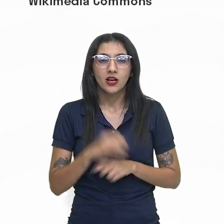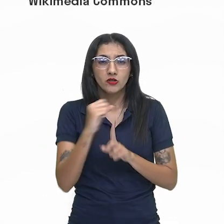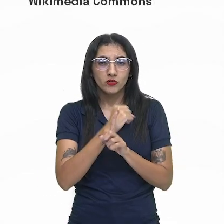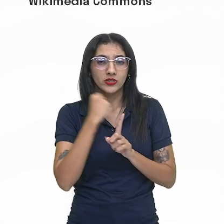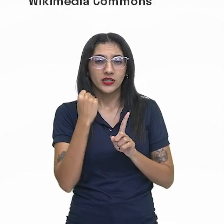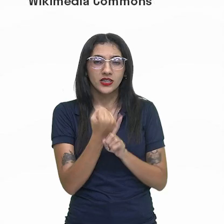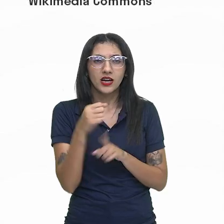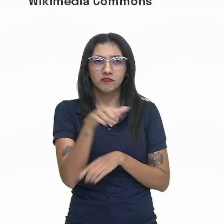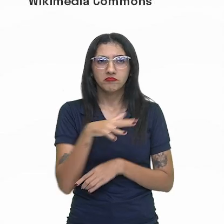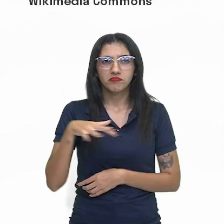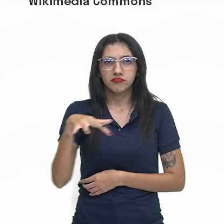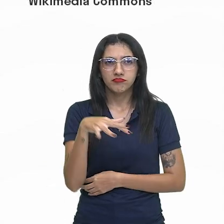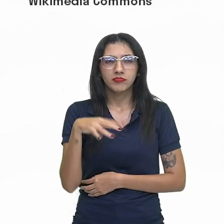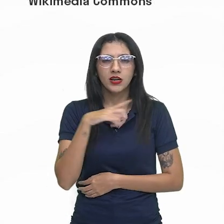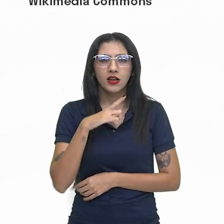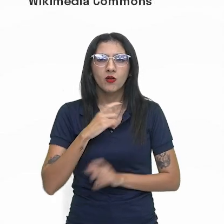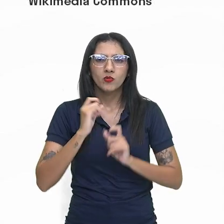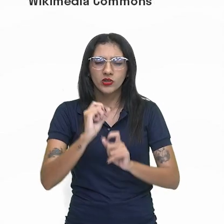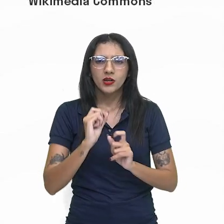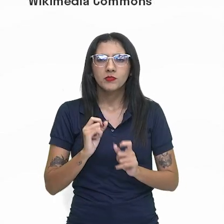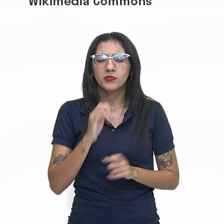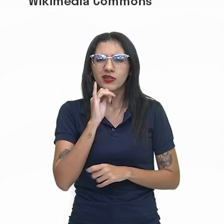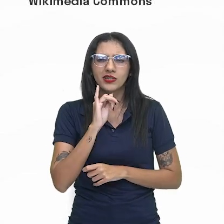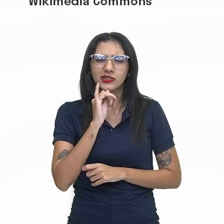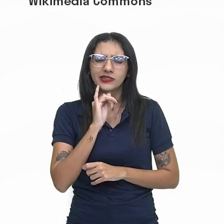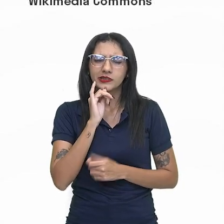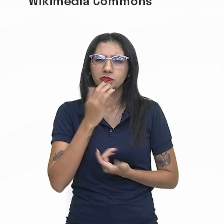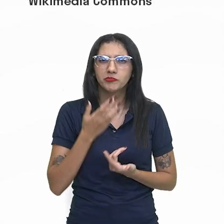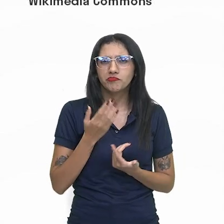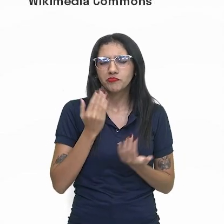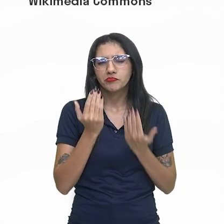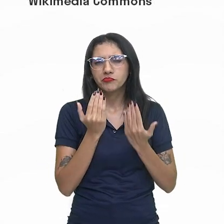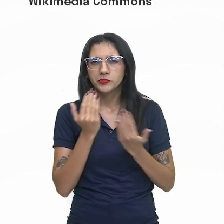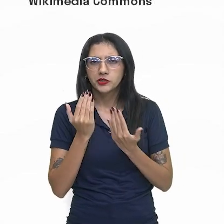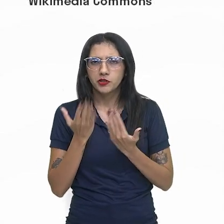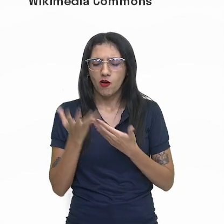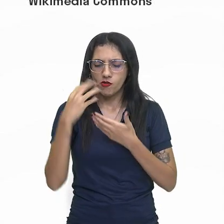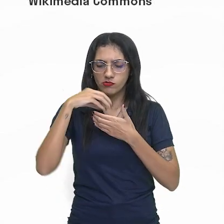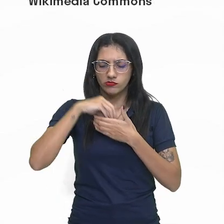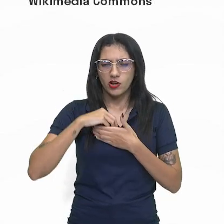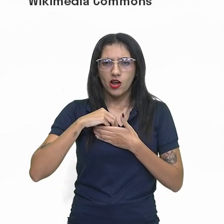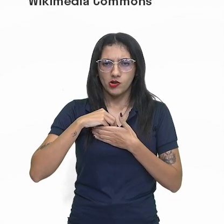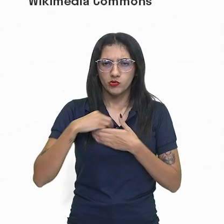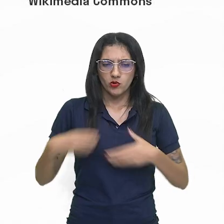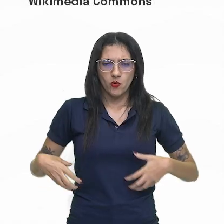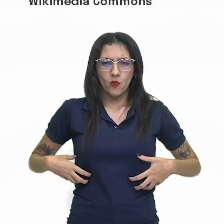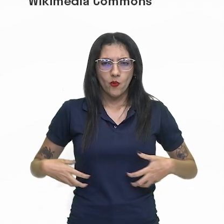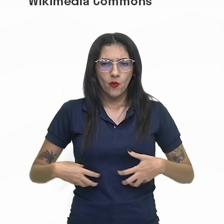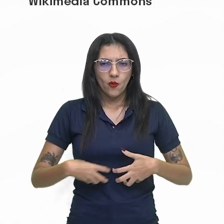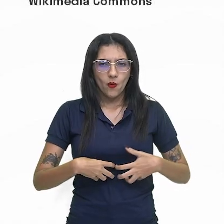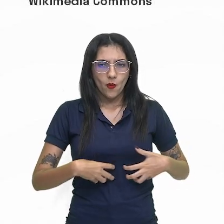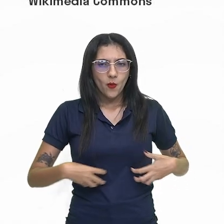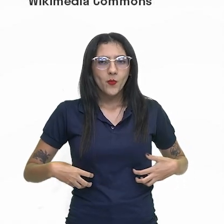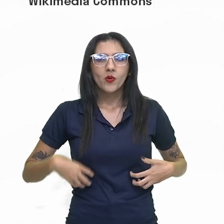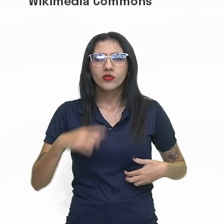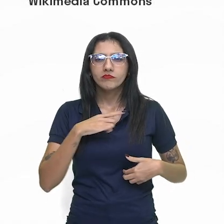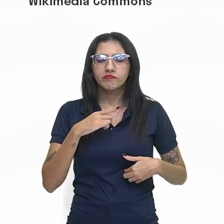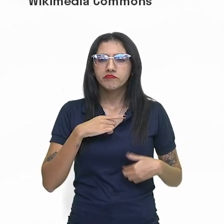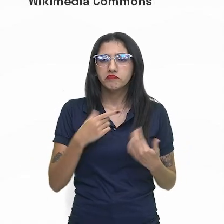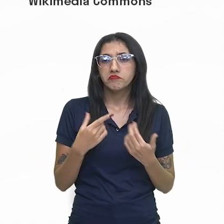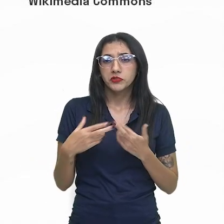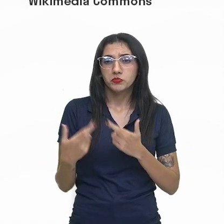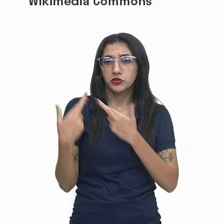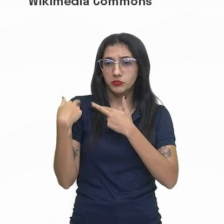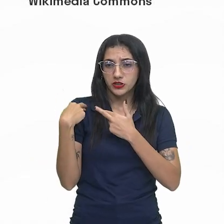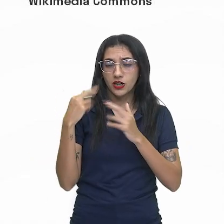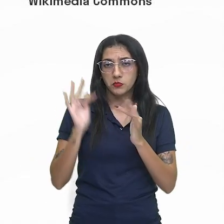que cada órgão, né, dentro do organismo vivo, né, do corpo humano, cada órgão tem uma função